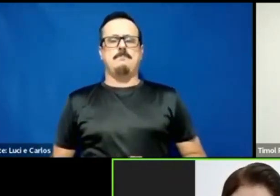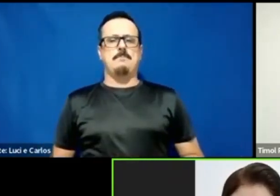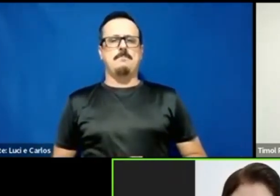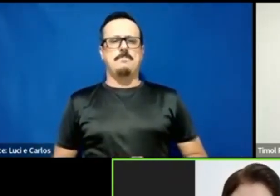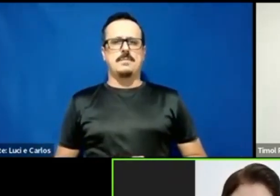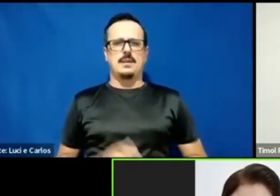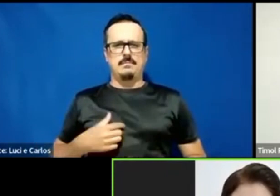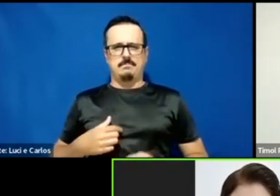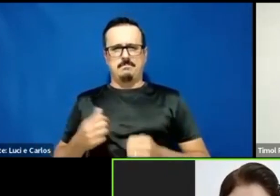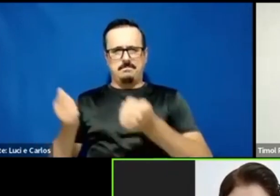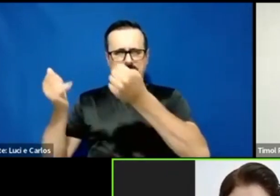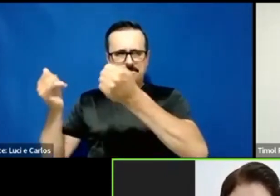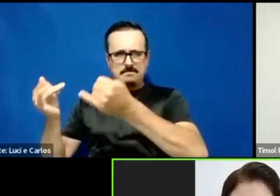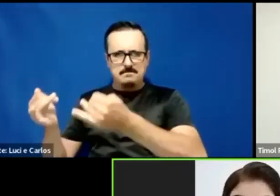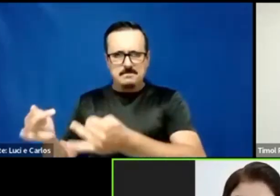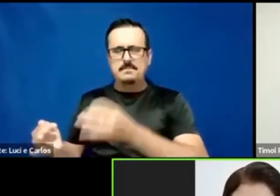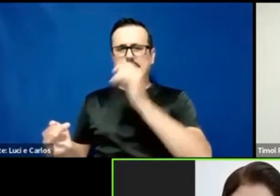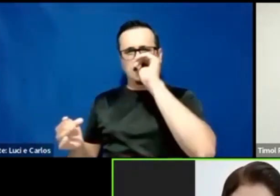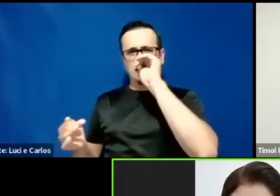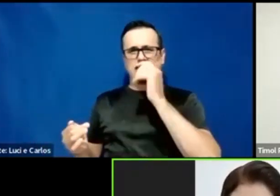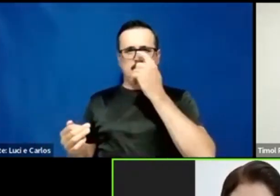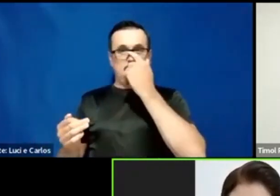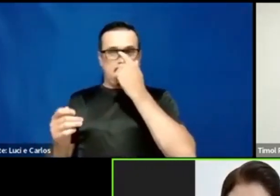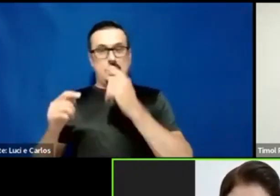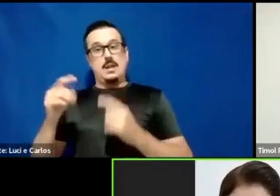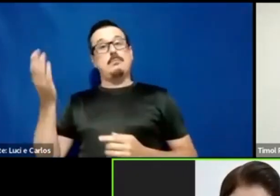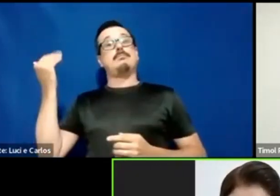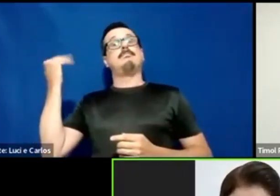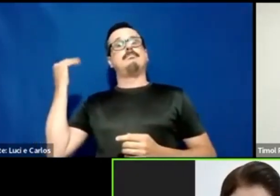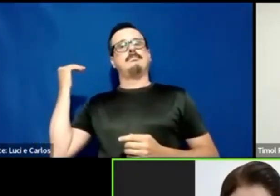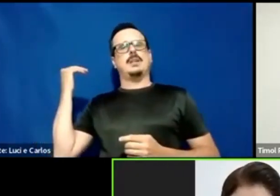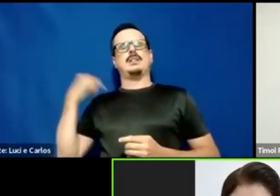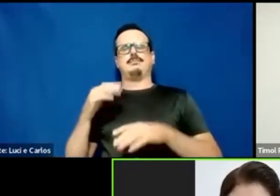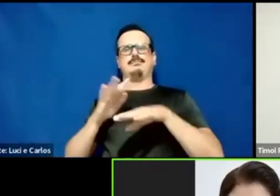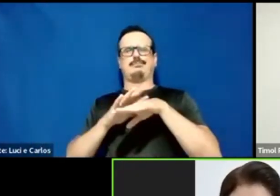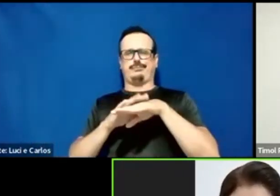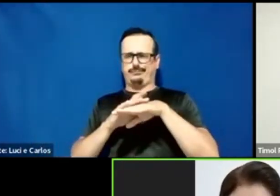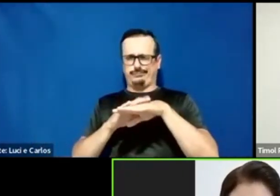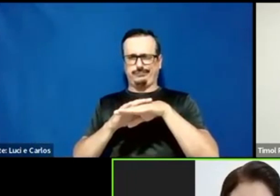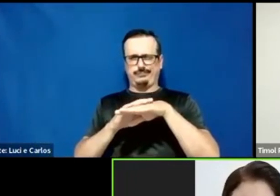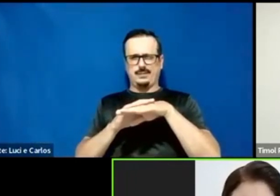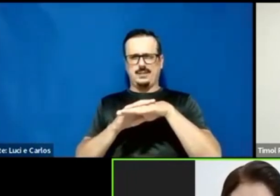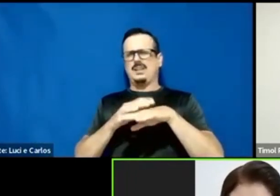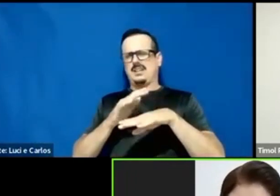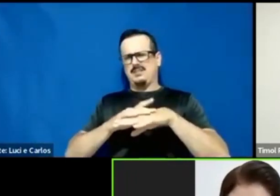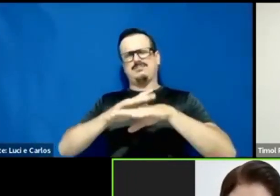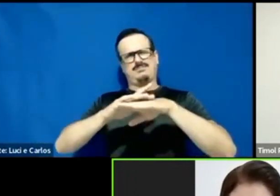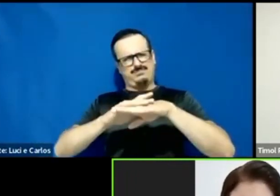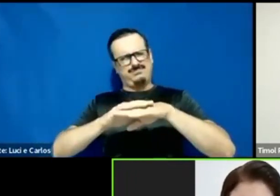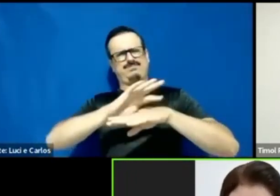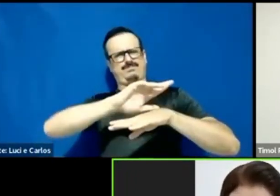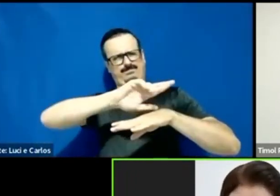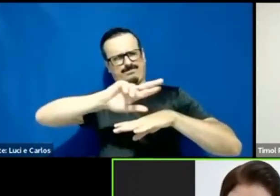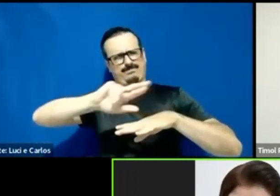Então, assim, quando eu conheci o projeto, eu era muito doente. Eu tinha várias patologias que começaram